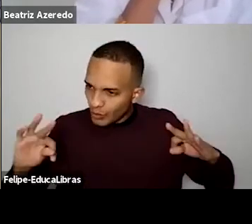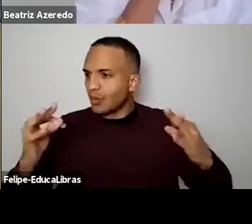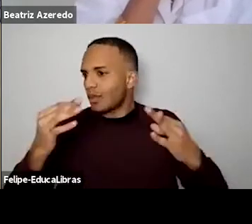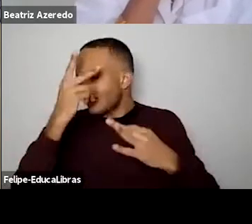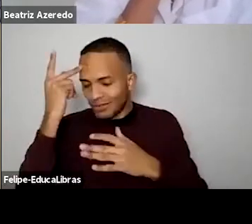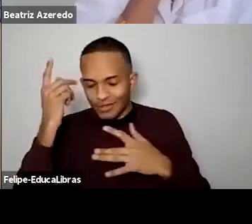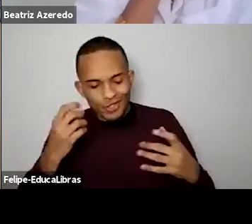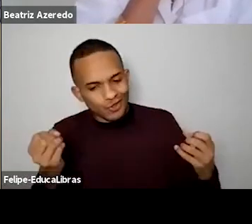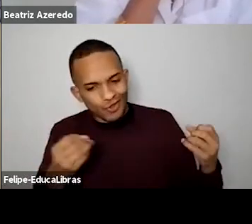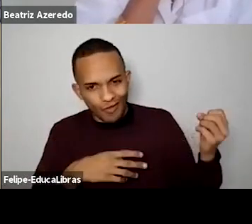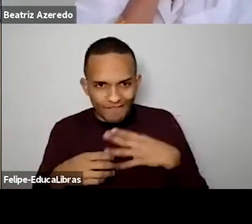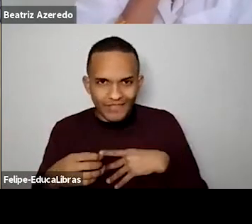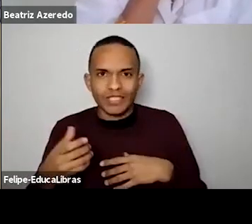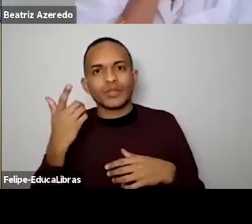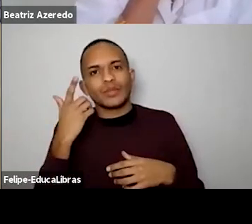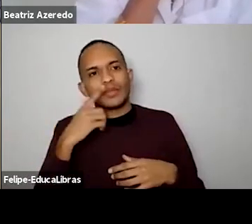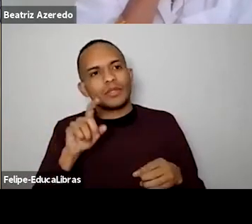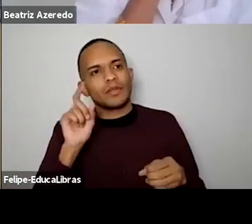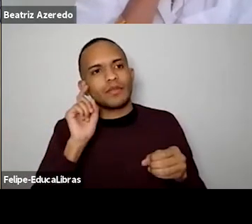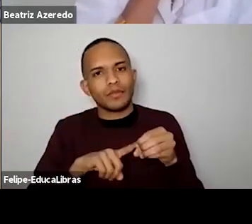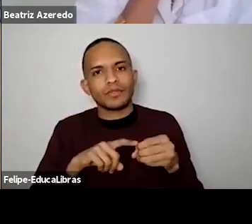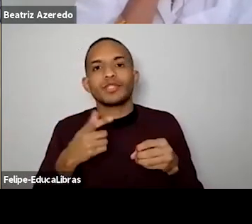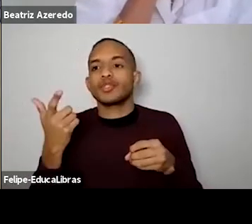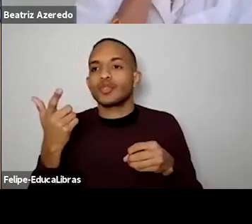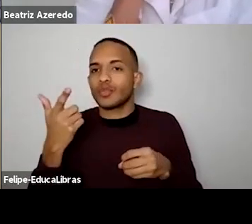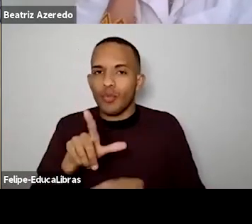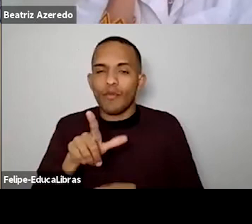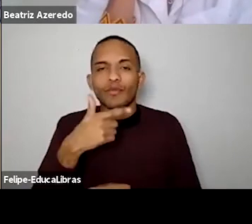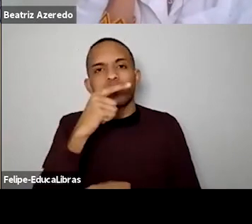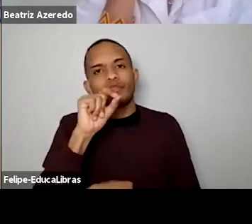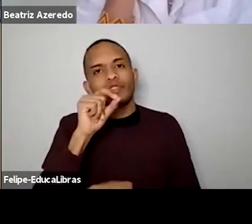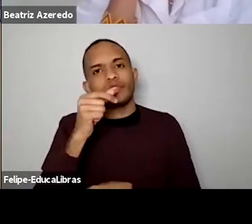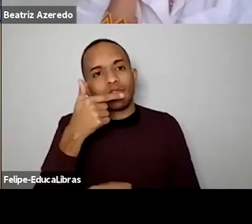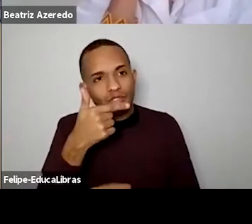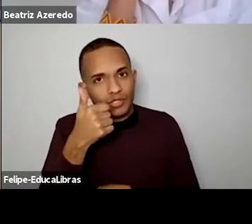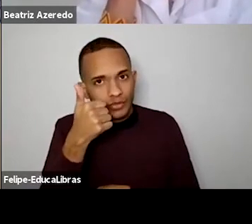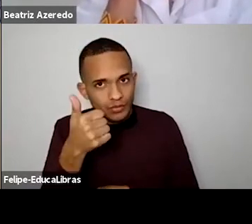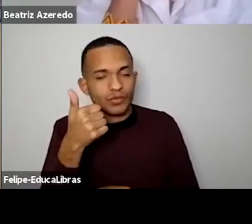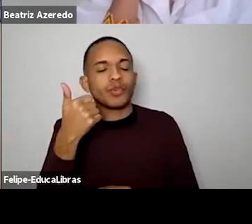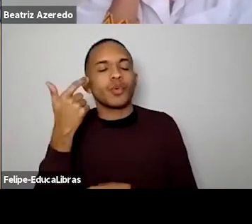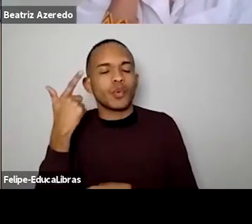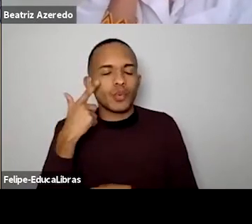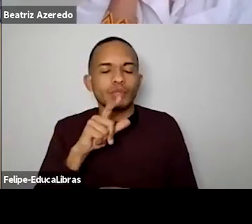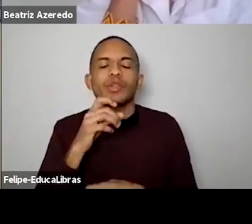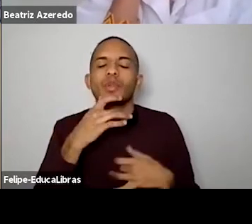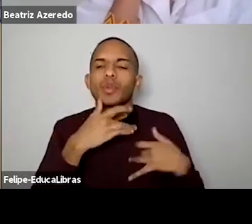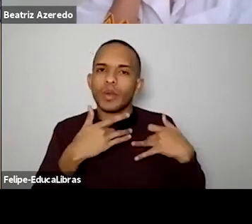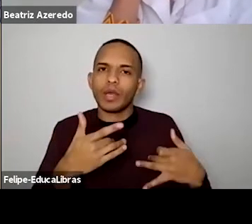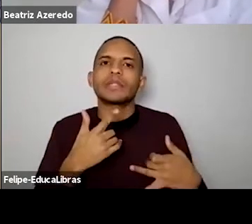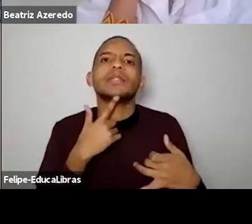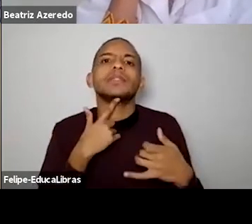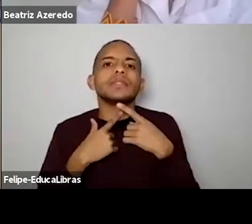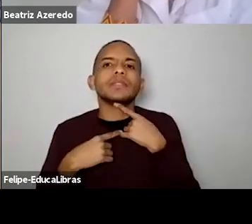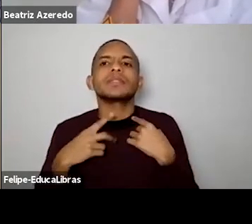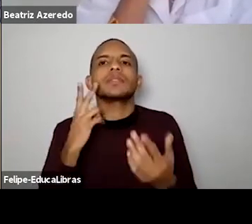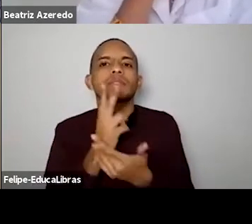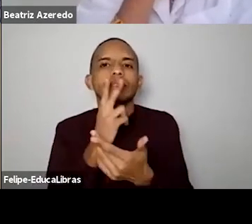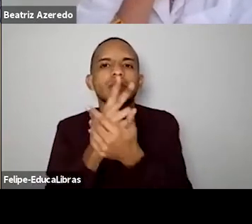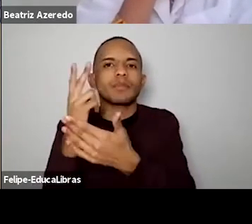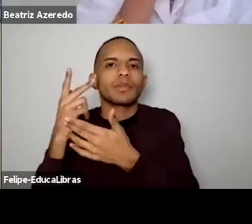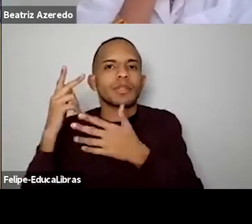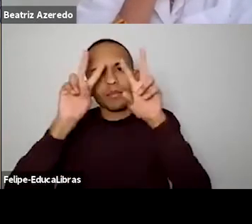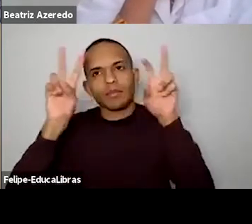doadores, para que eles voltem em 2021 e nos próximos meses e para sempre a doar para as causas que lhes